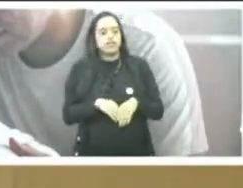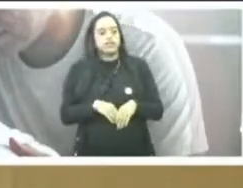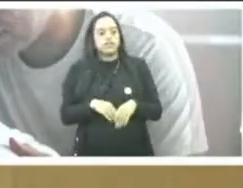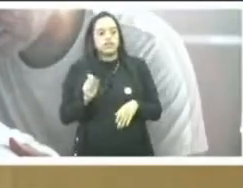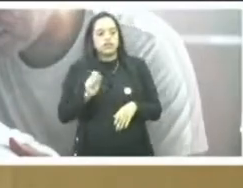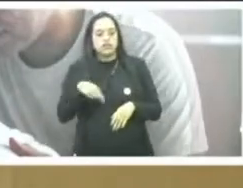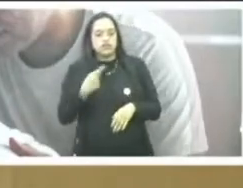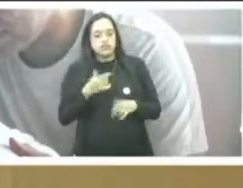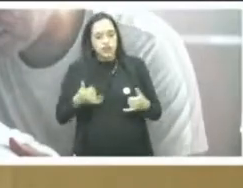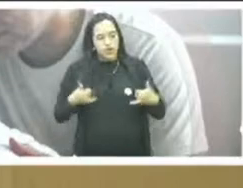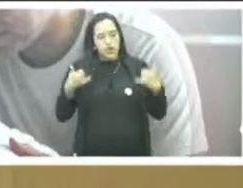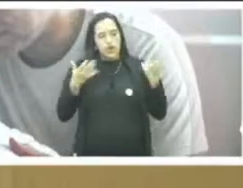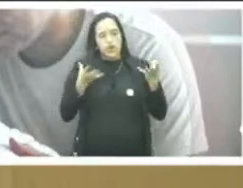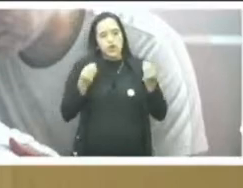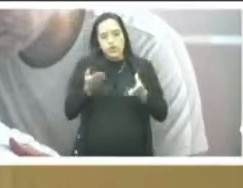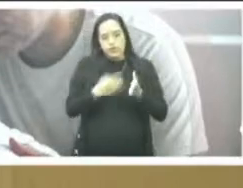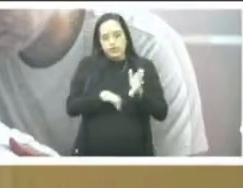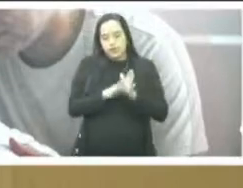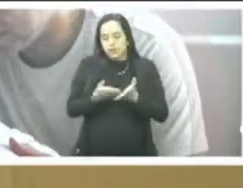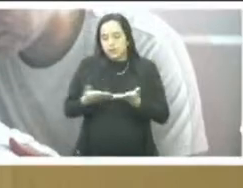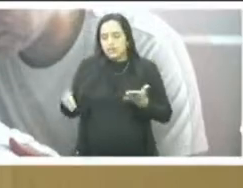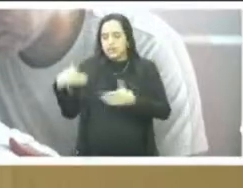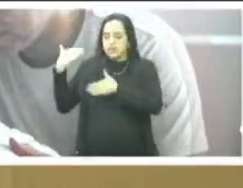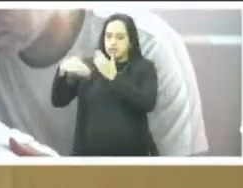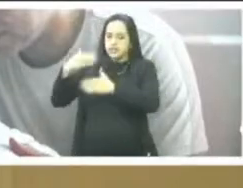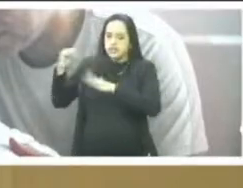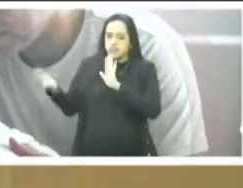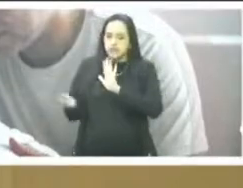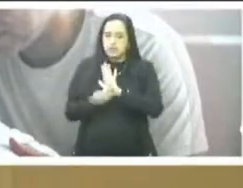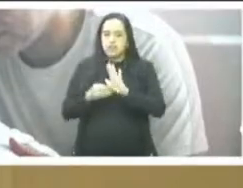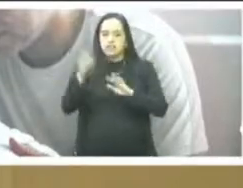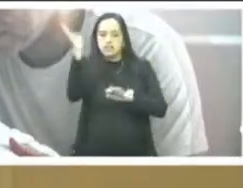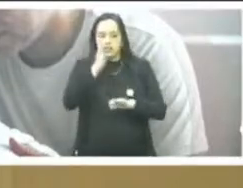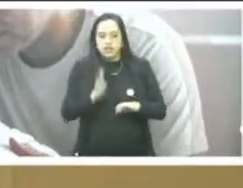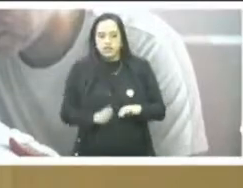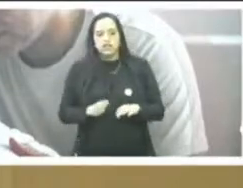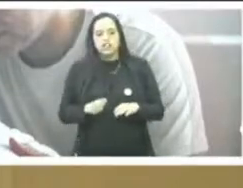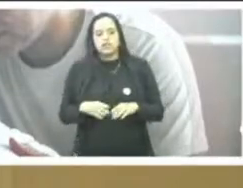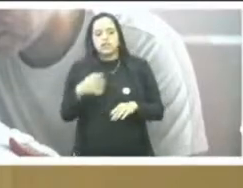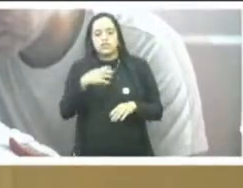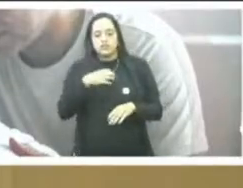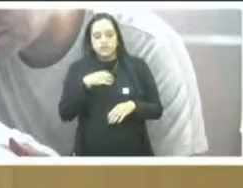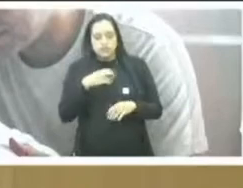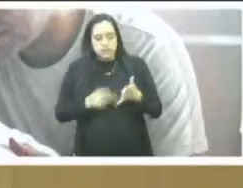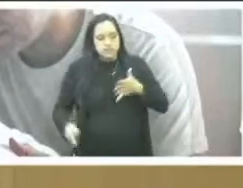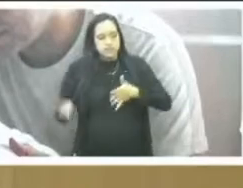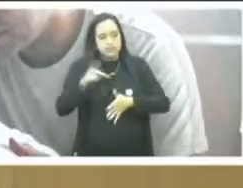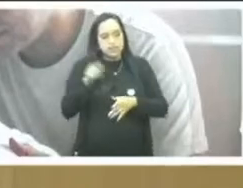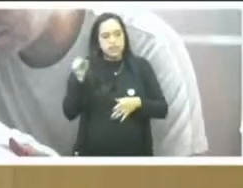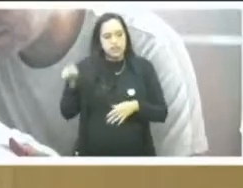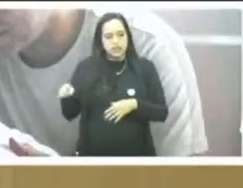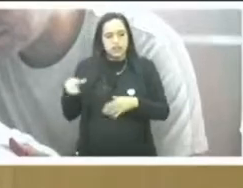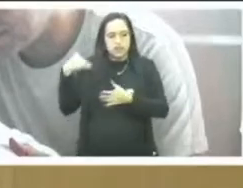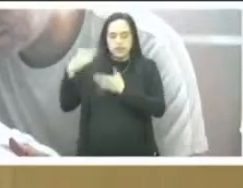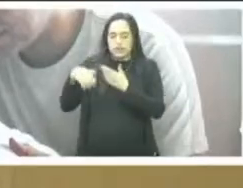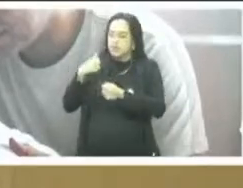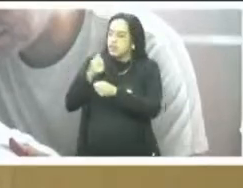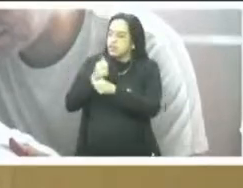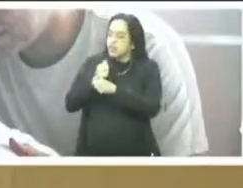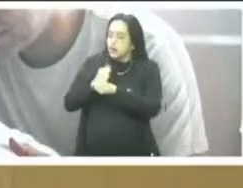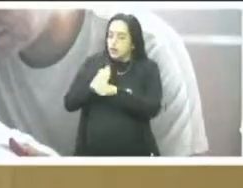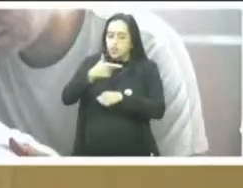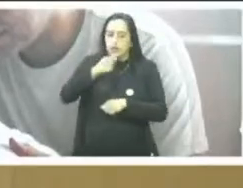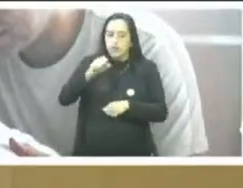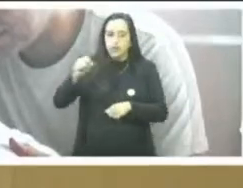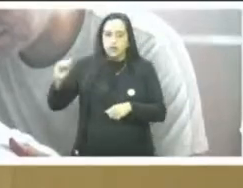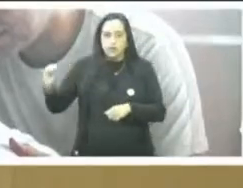orgulhe muito de todo esse processo de implementação no Brasil, né? De uma forma pioneira aí, desde o ano 2000, e que